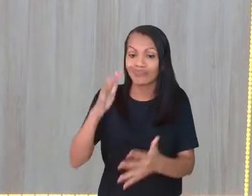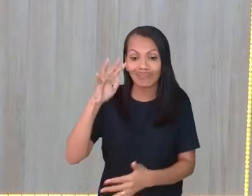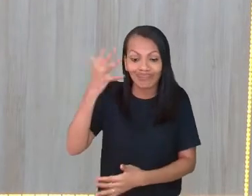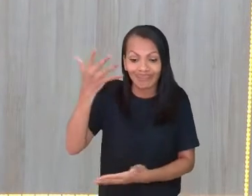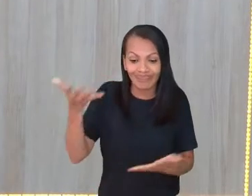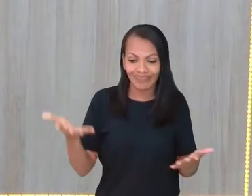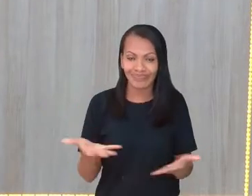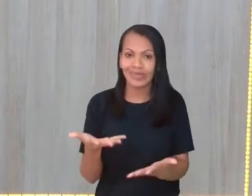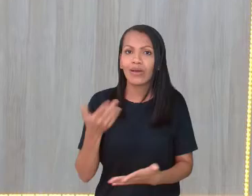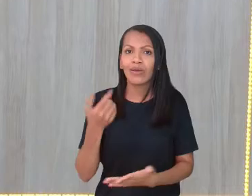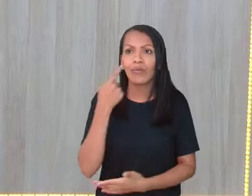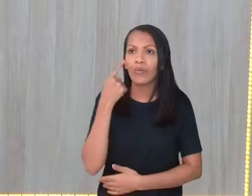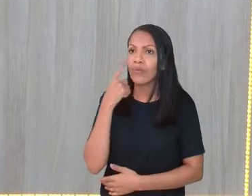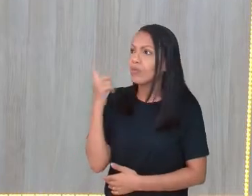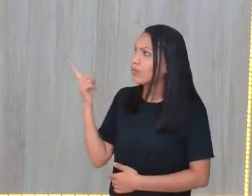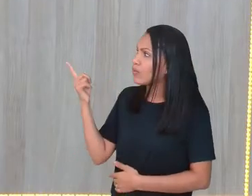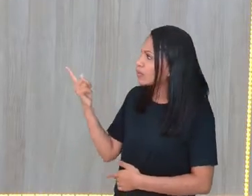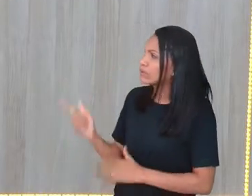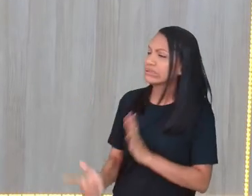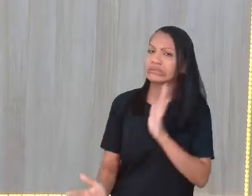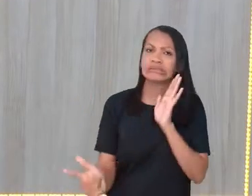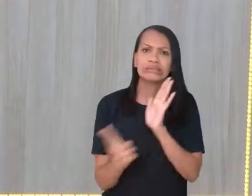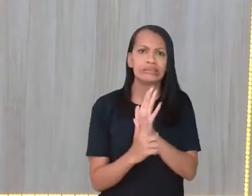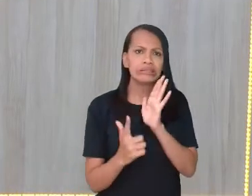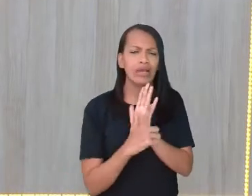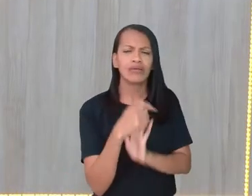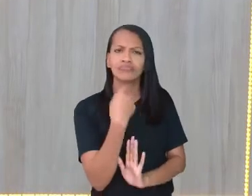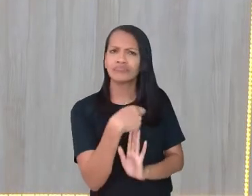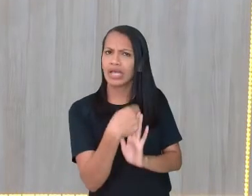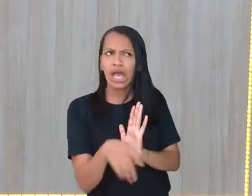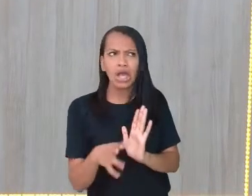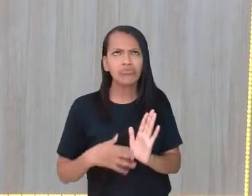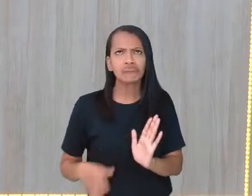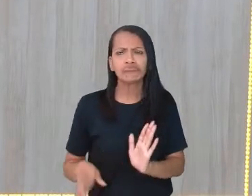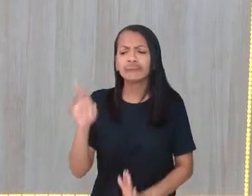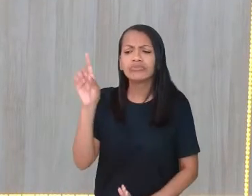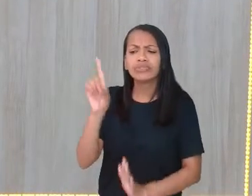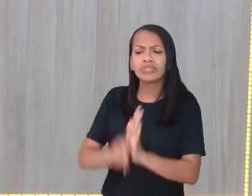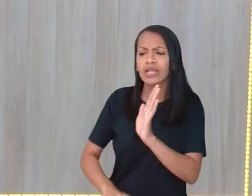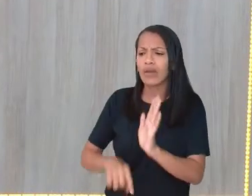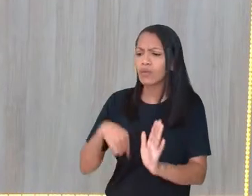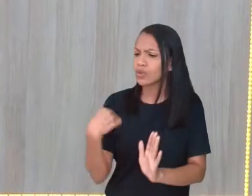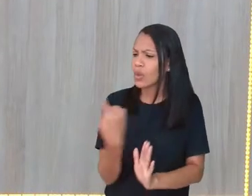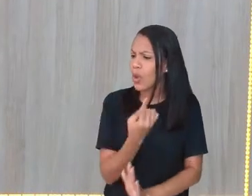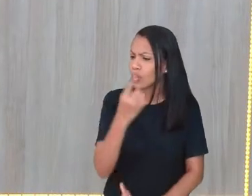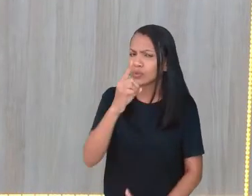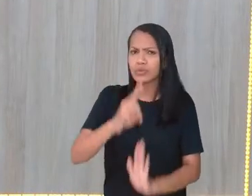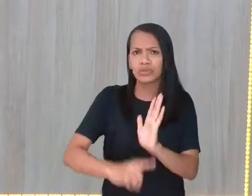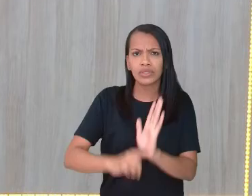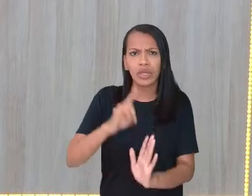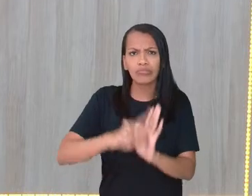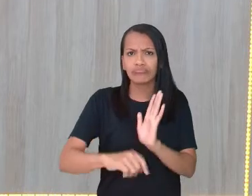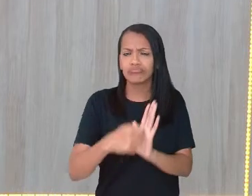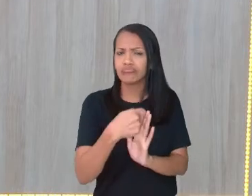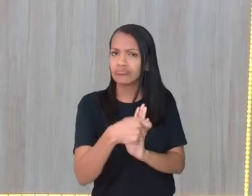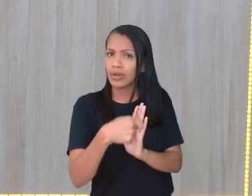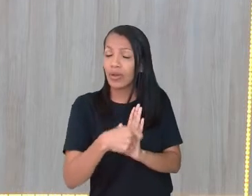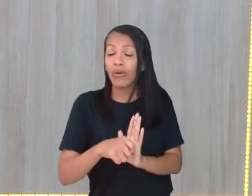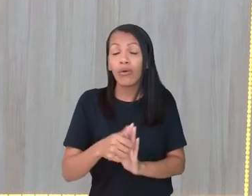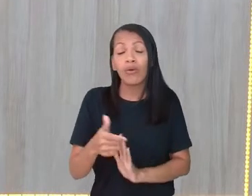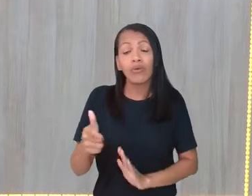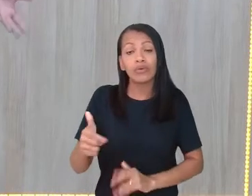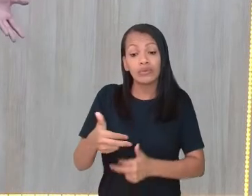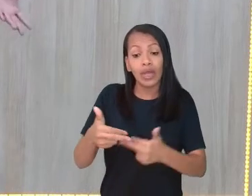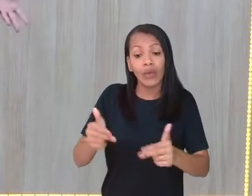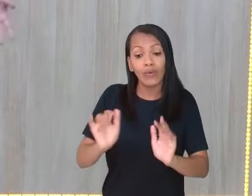coisa é estar aqui, gente, no papel lá, escrito, é nosso direito, lá, lá, lá. Uma coisa é estar escrito, outra coisa é